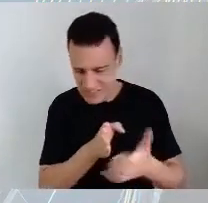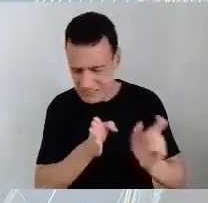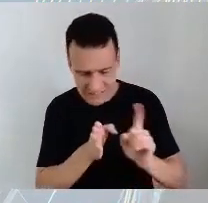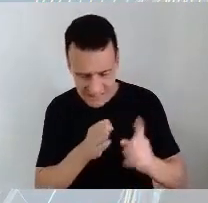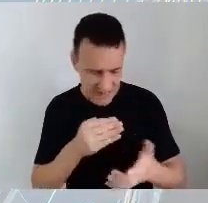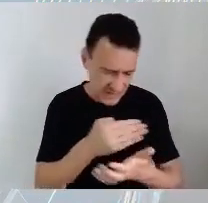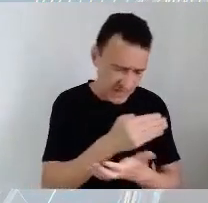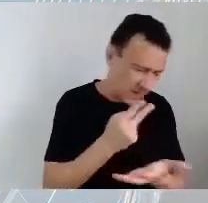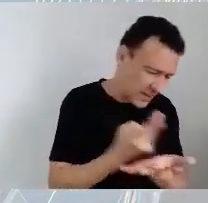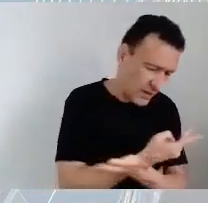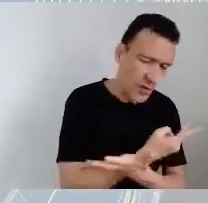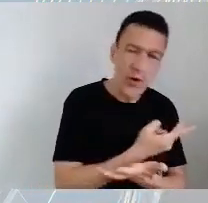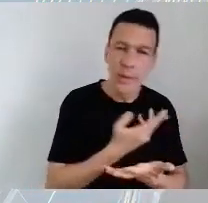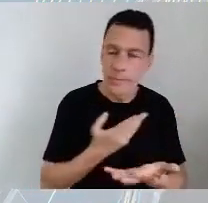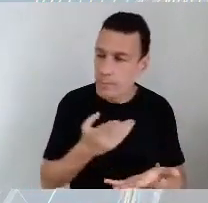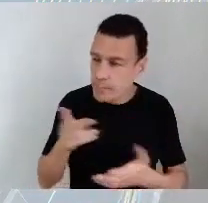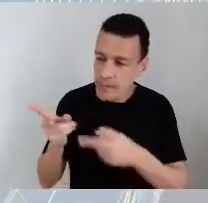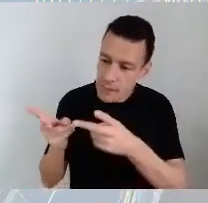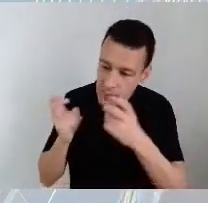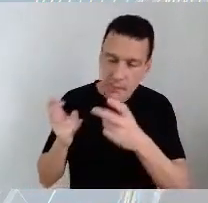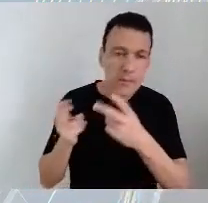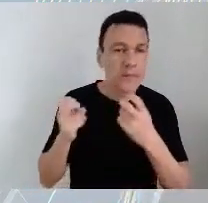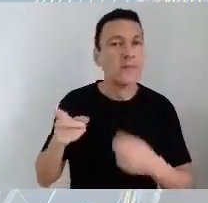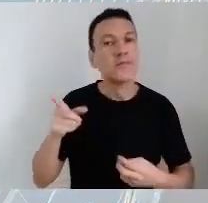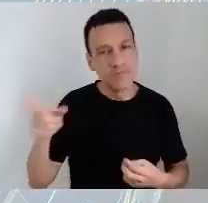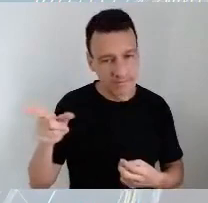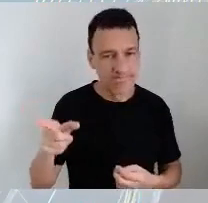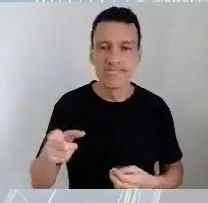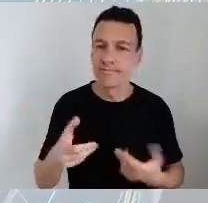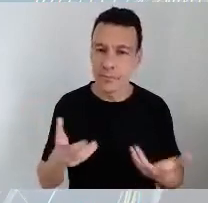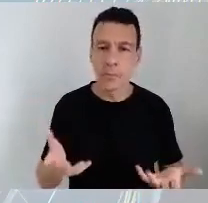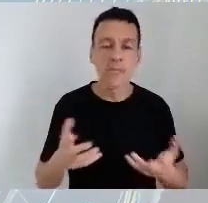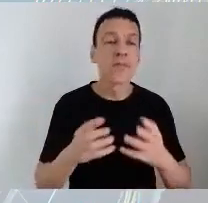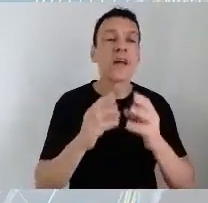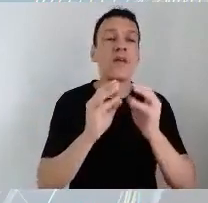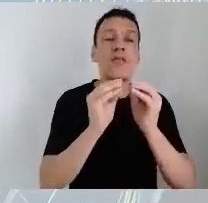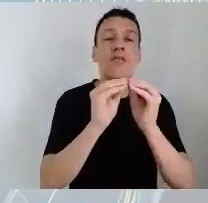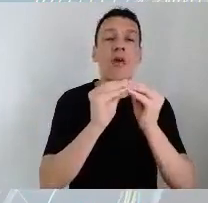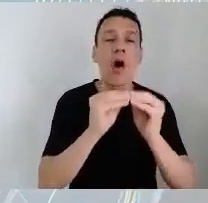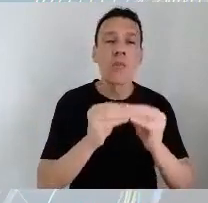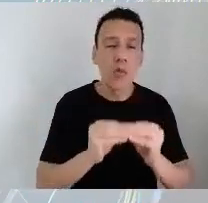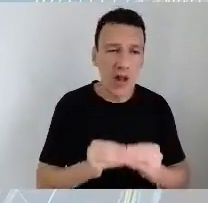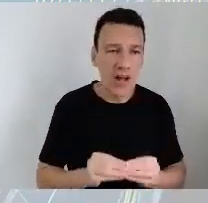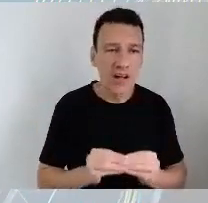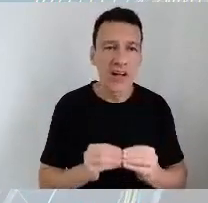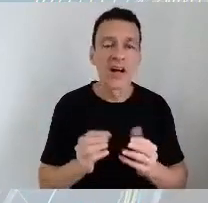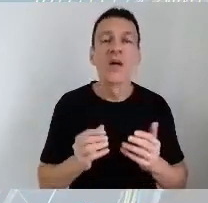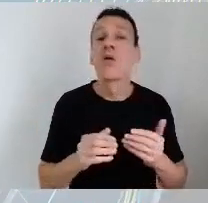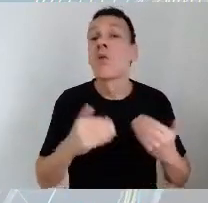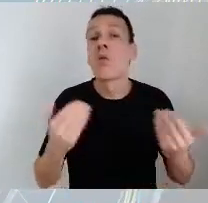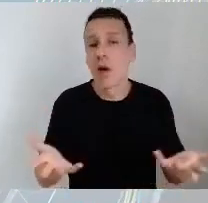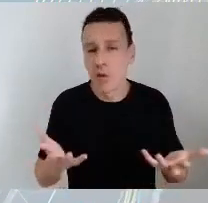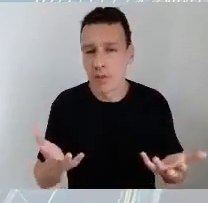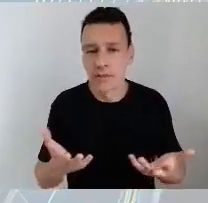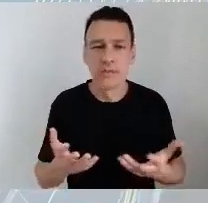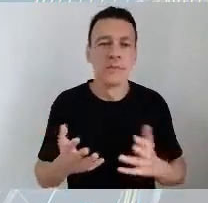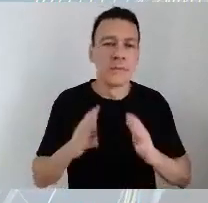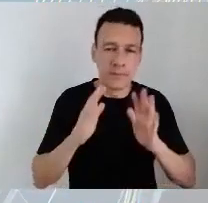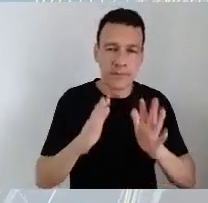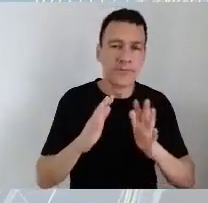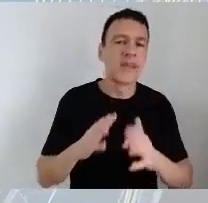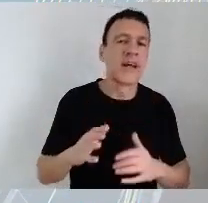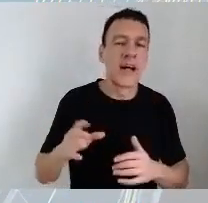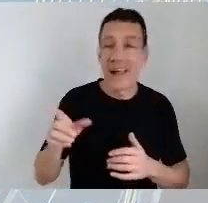determinada funcionalidade. E a fórmula do cálculo dessa métrica é basicamente fazer o total de todos os